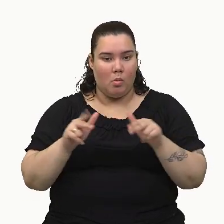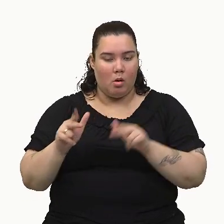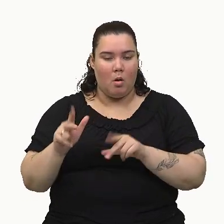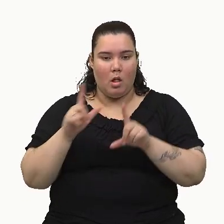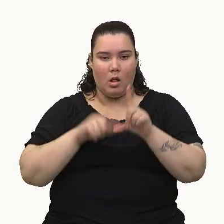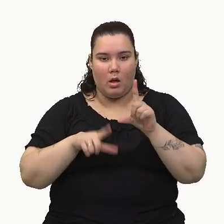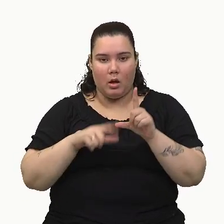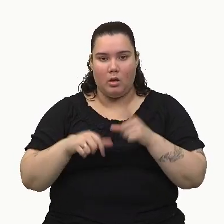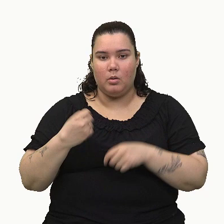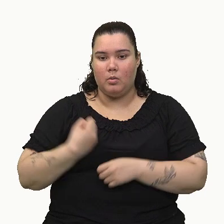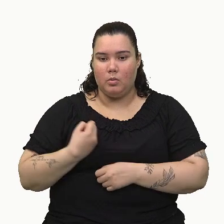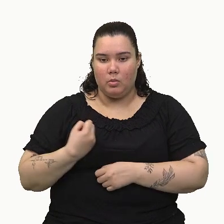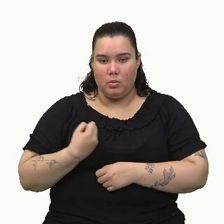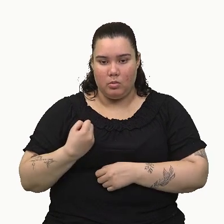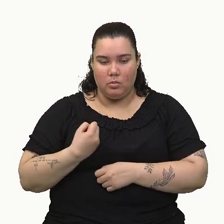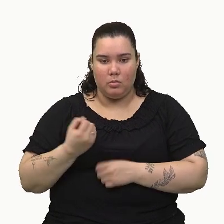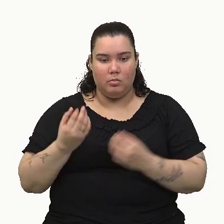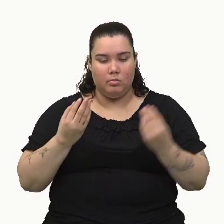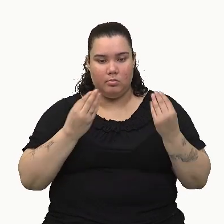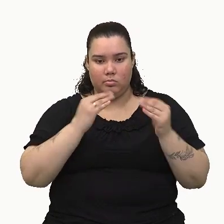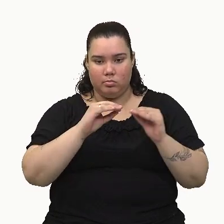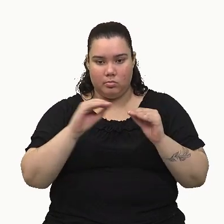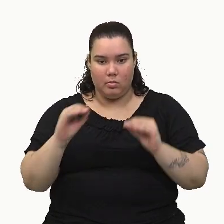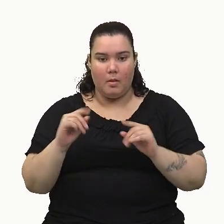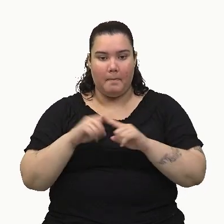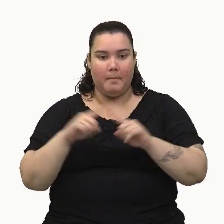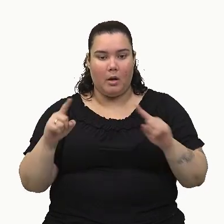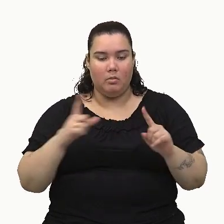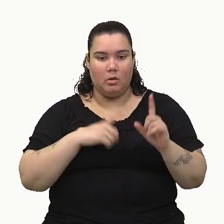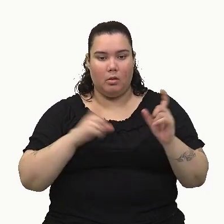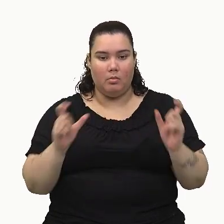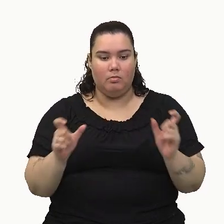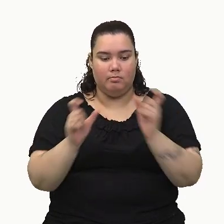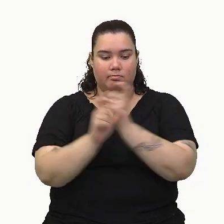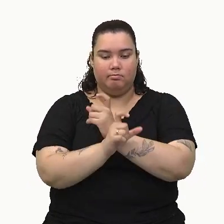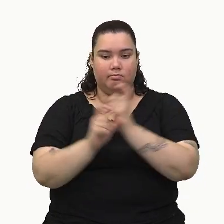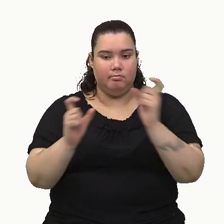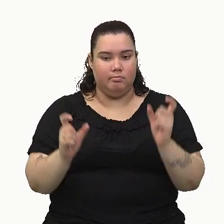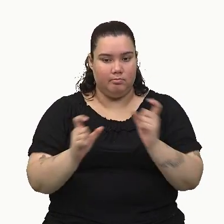só estou escrevendo eles de forma